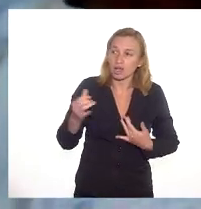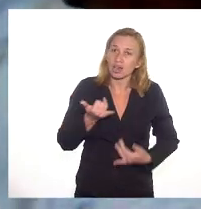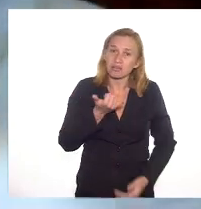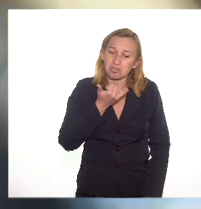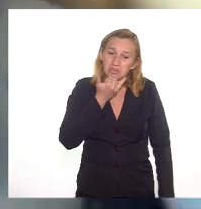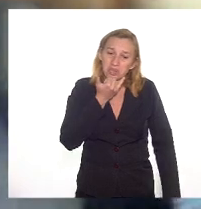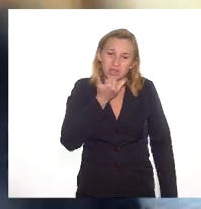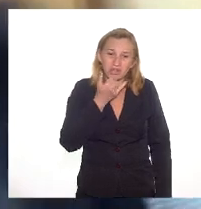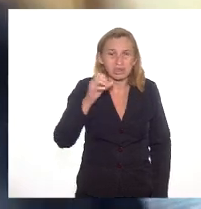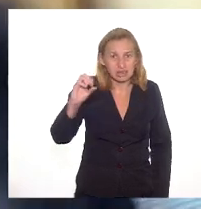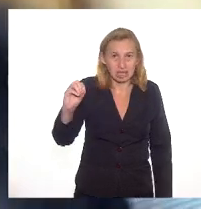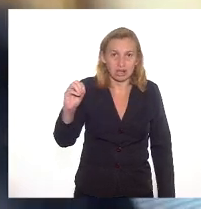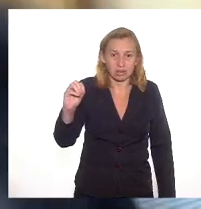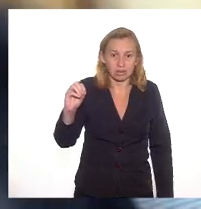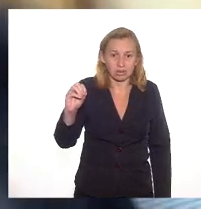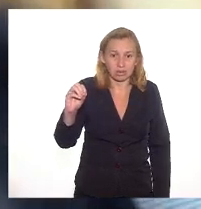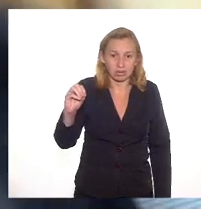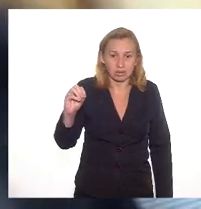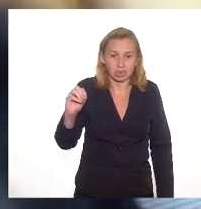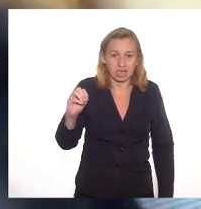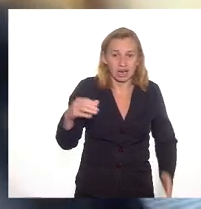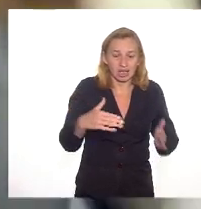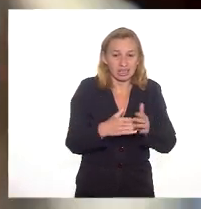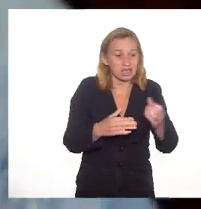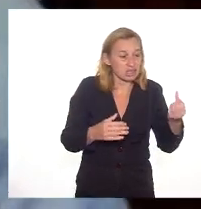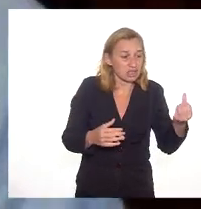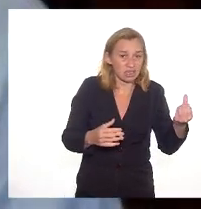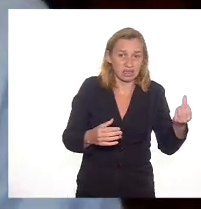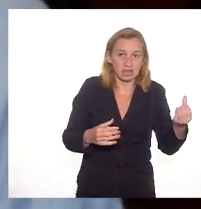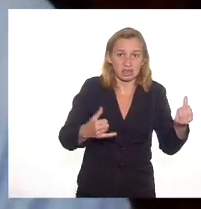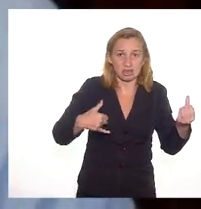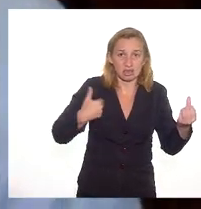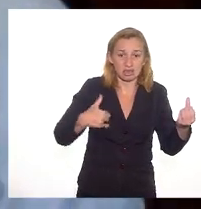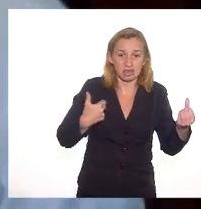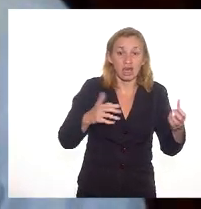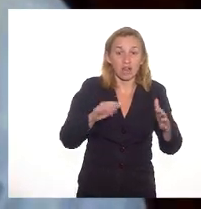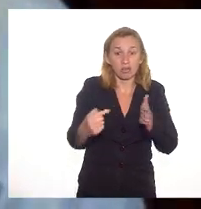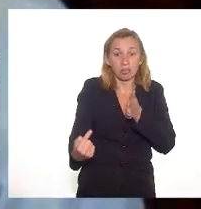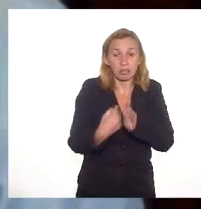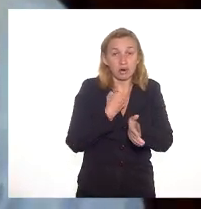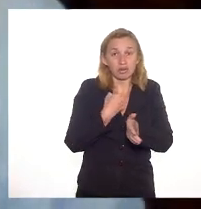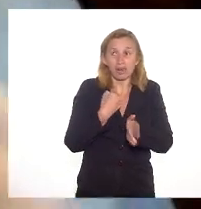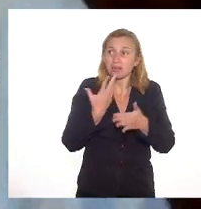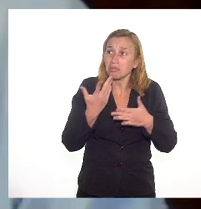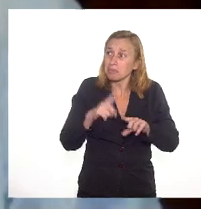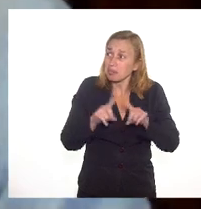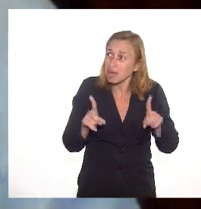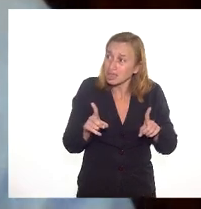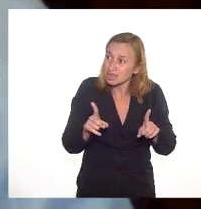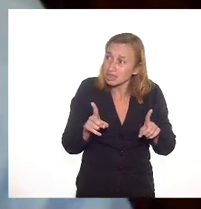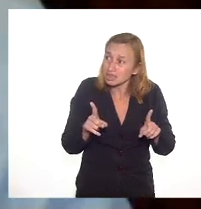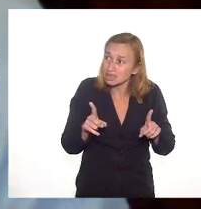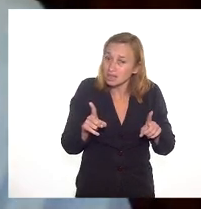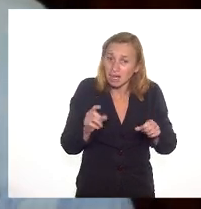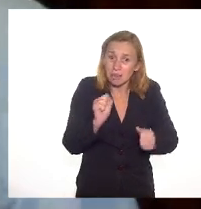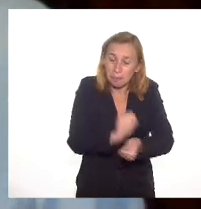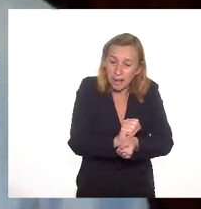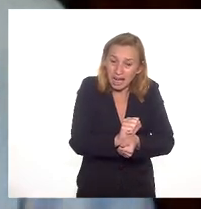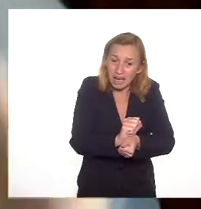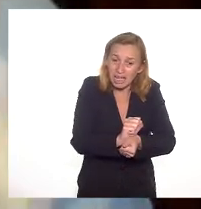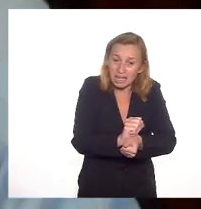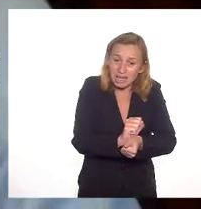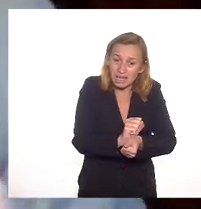amigo, 0 até 6 anos. Agora, se vocês me perguntarem, mas para aí a atrocidade?